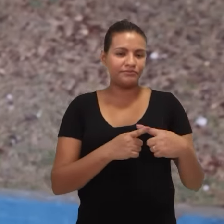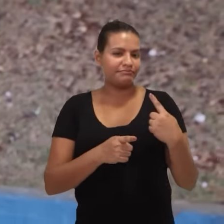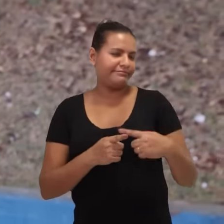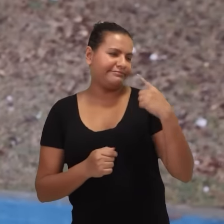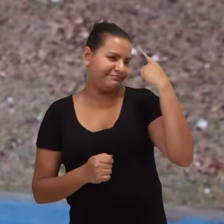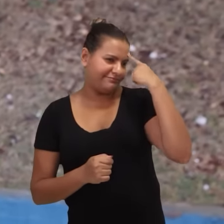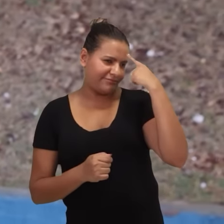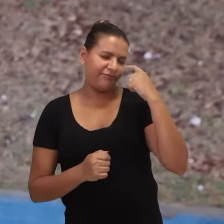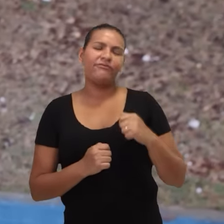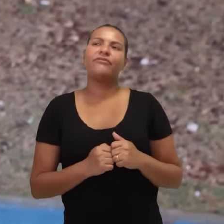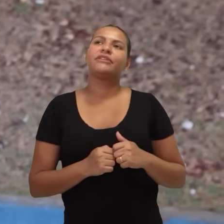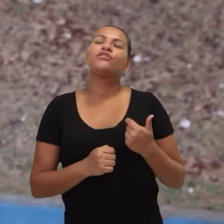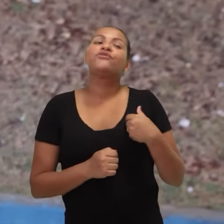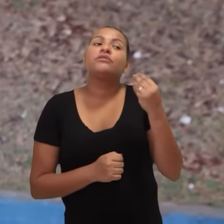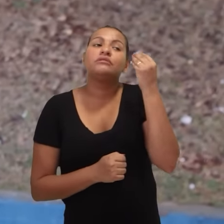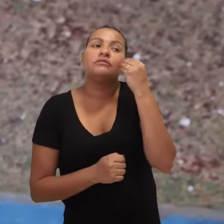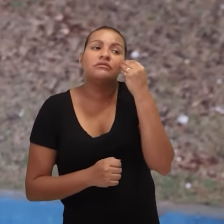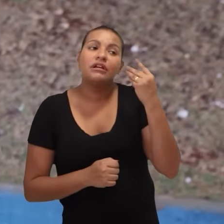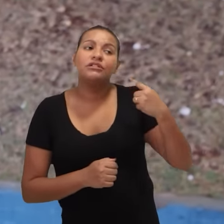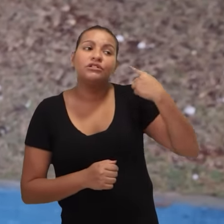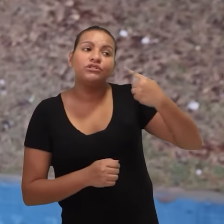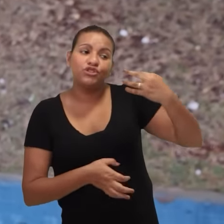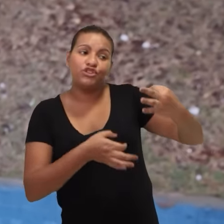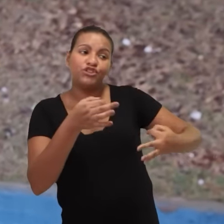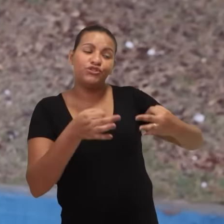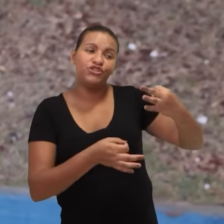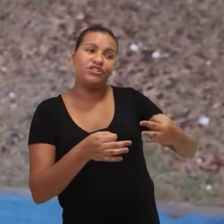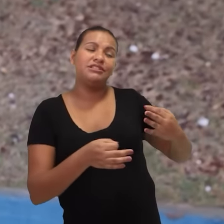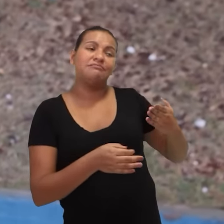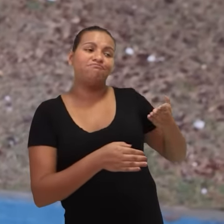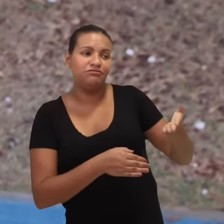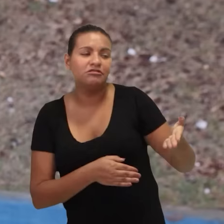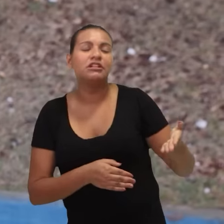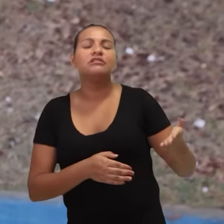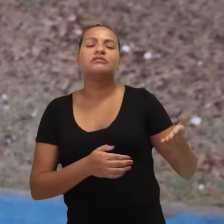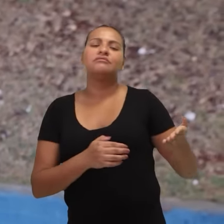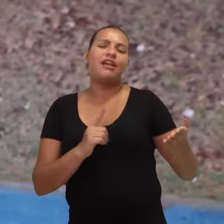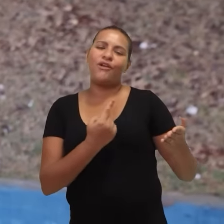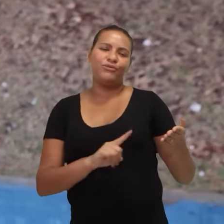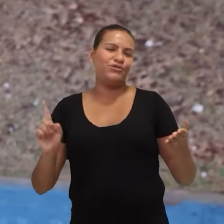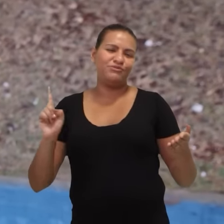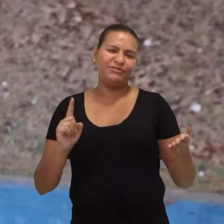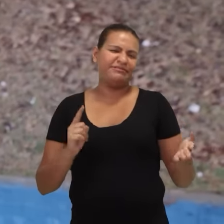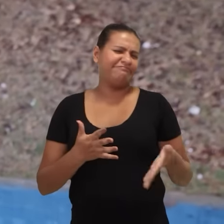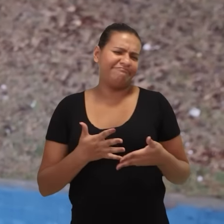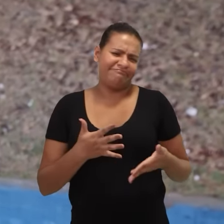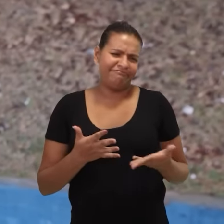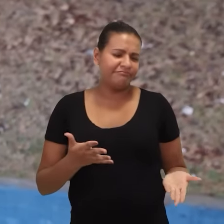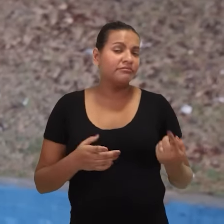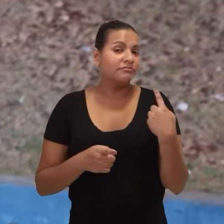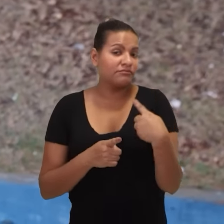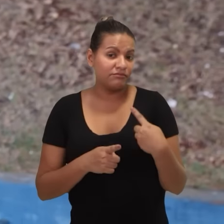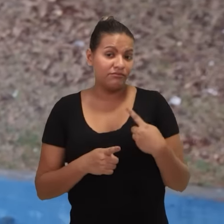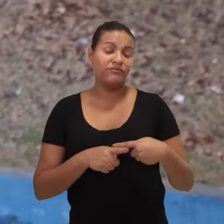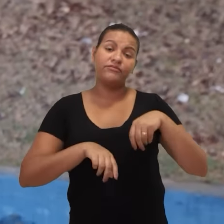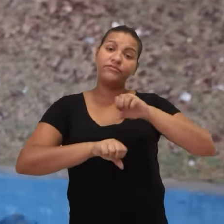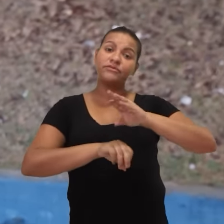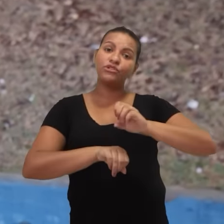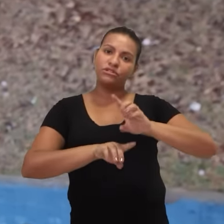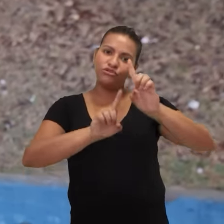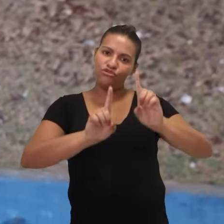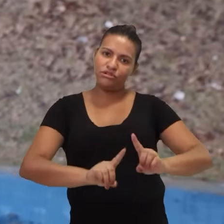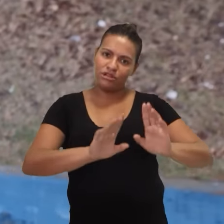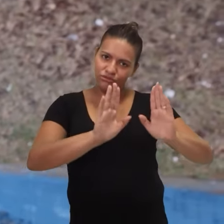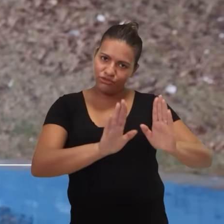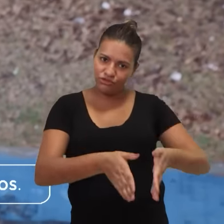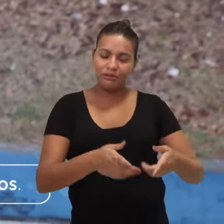né? Para a gente conseguir toda essa efetivação. Principalmente pensando em políticas públicas, né? Que a educação ela já é um